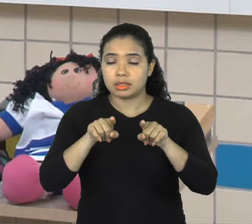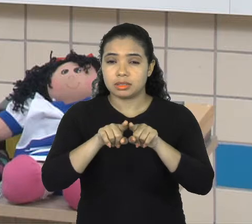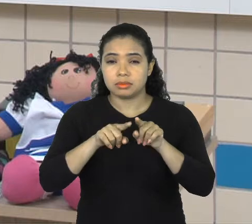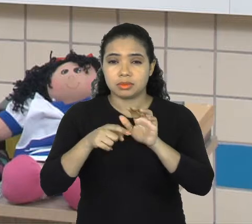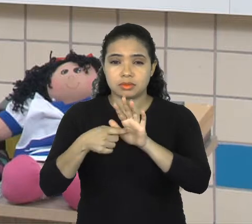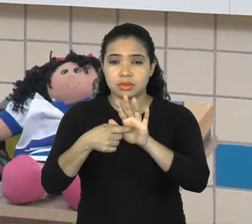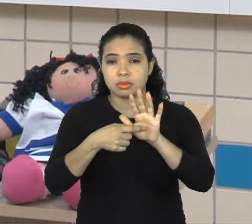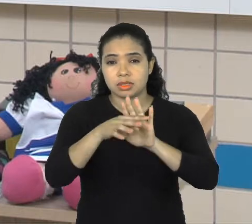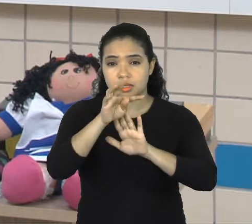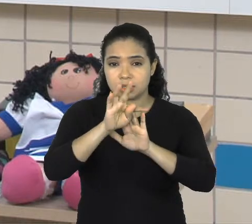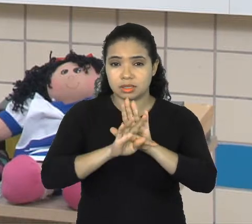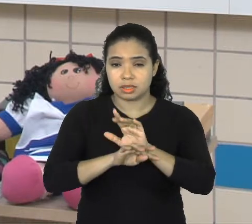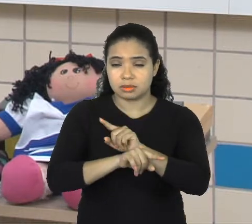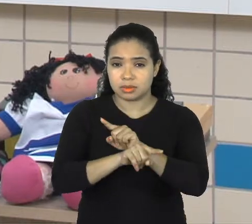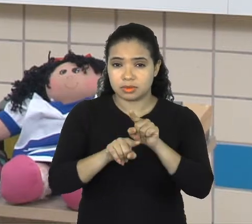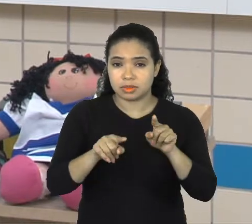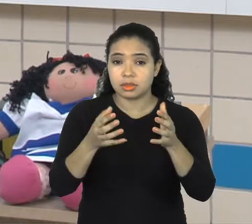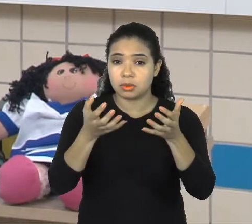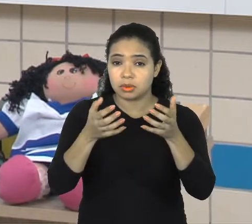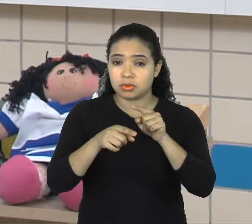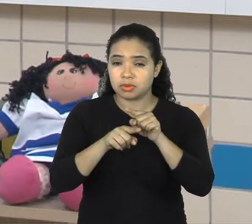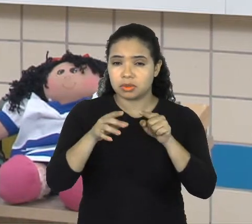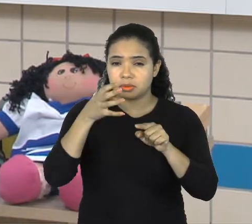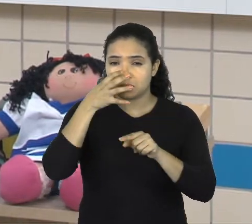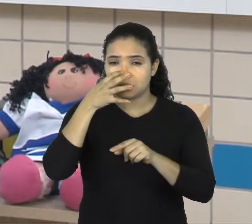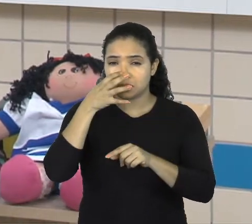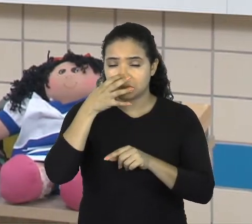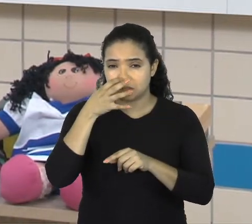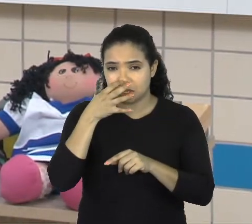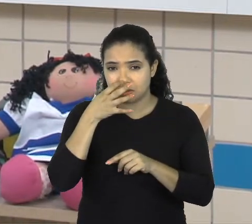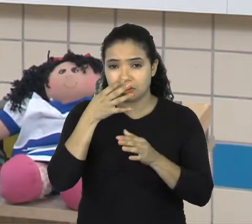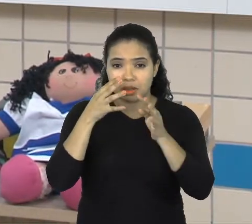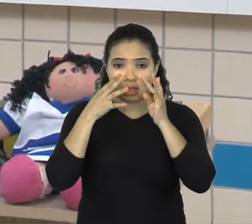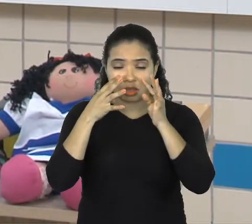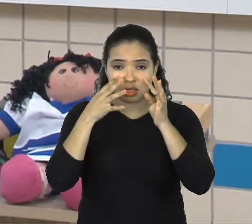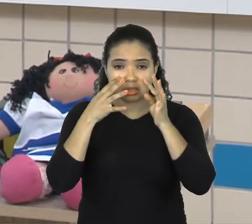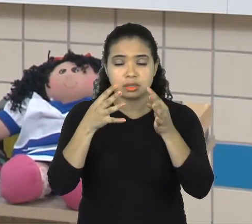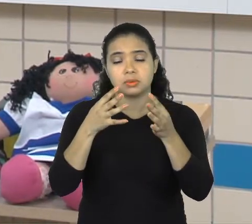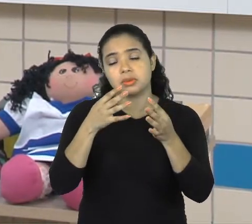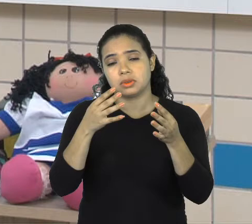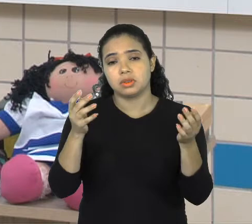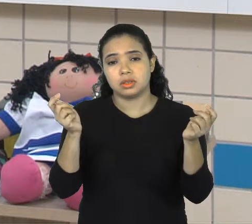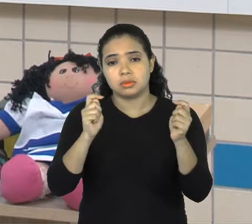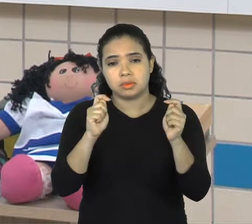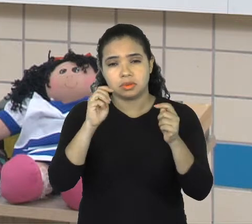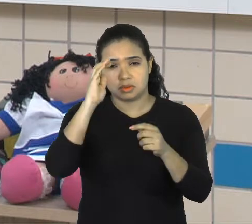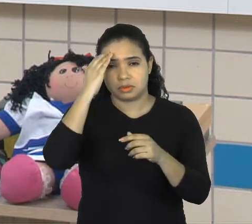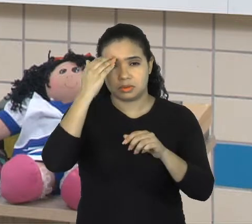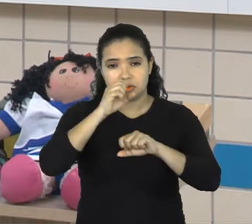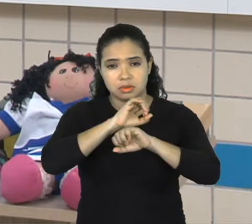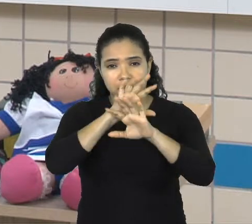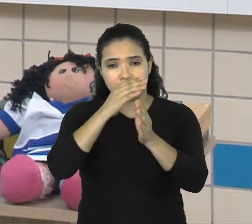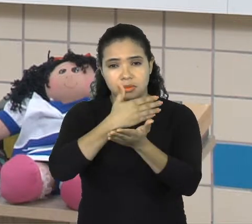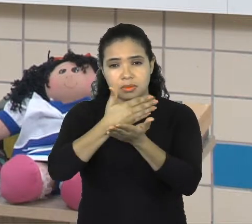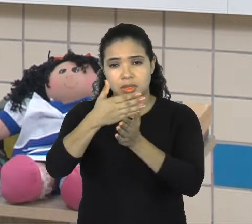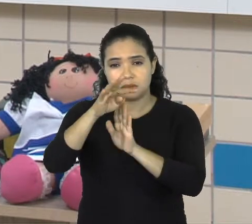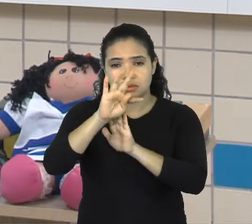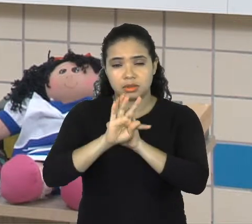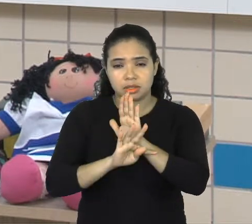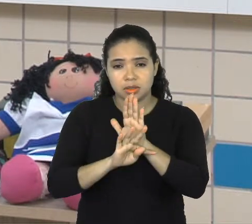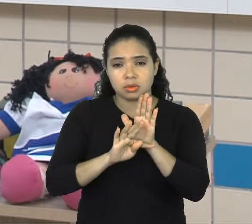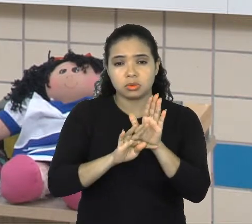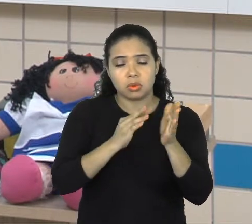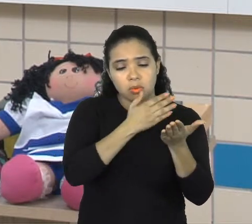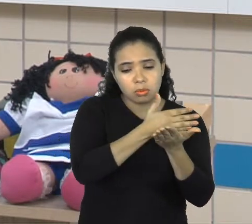trazer texto. E eu quero que vocês observem bem com atenção para que vocês possam entender o início do texto, onde que está o